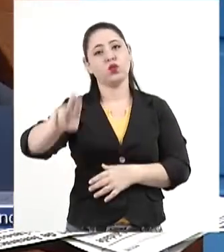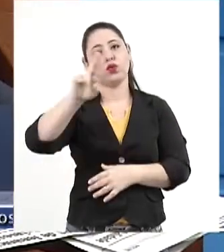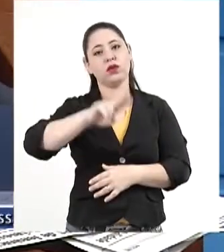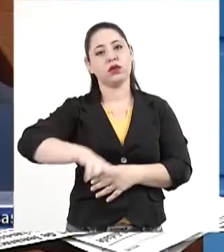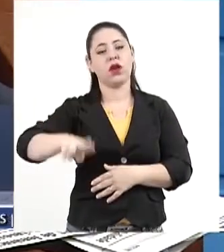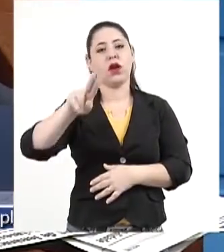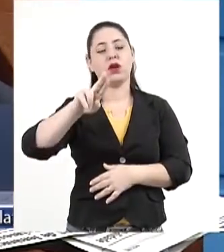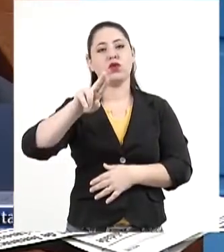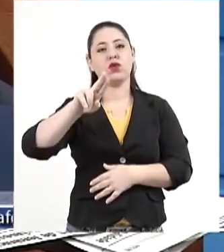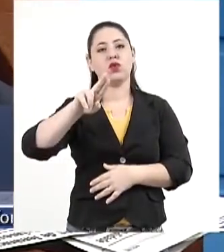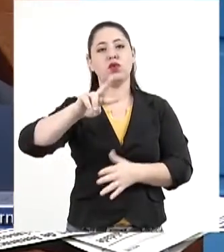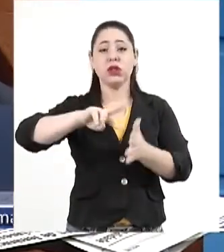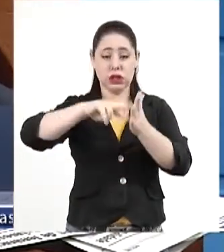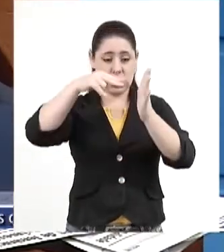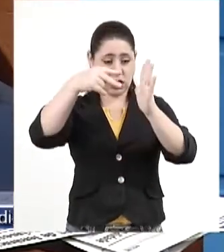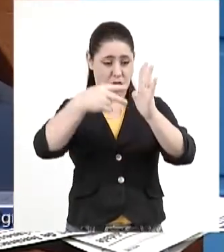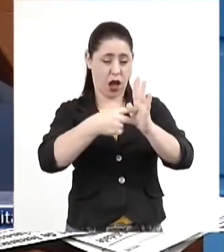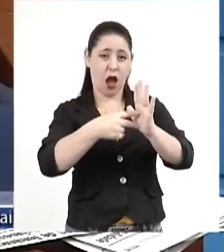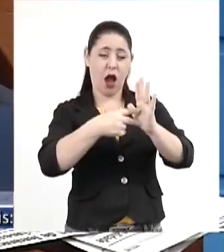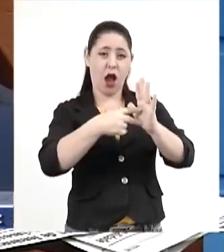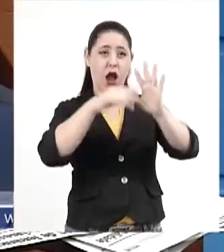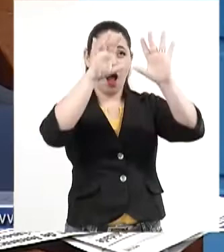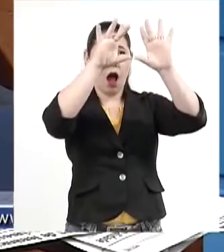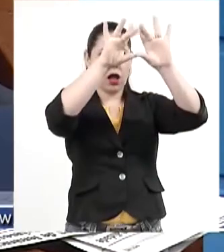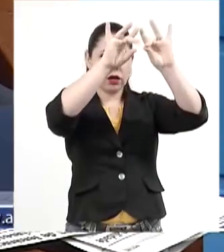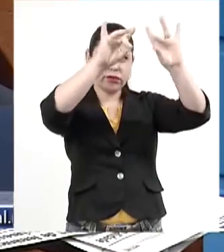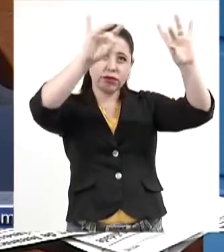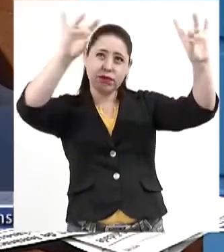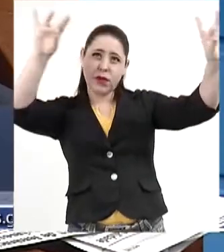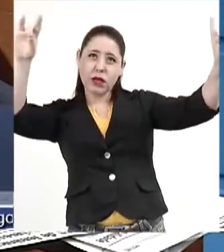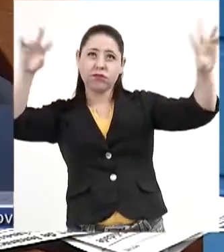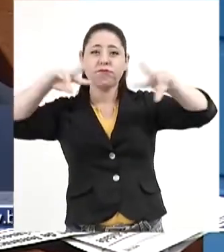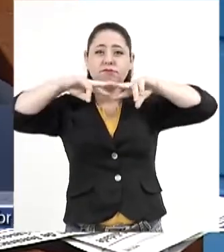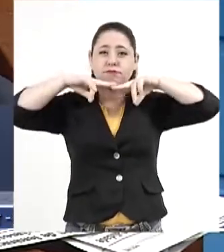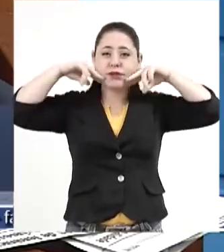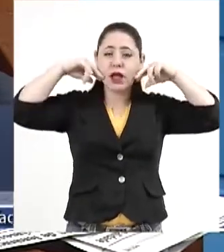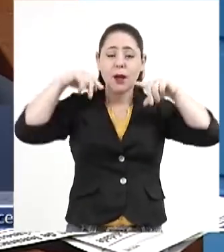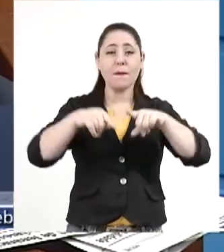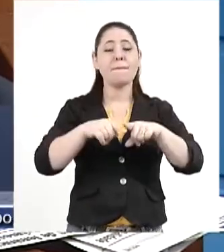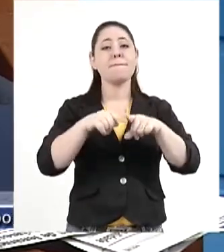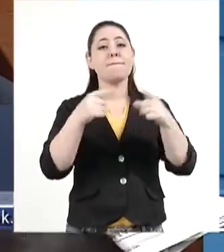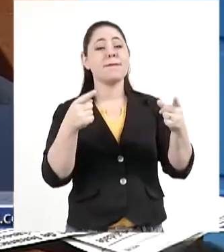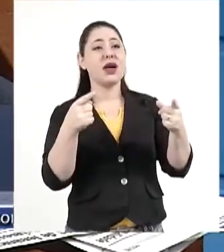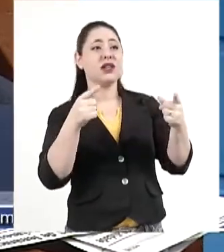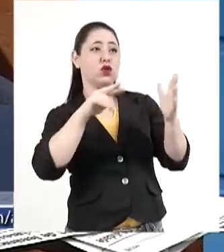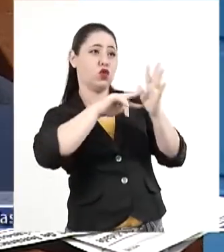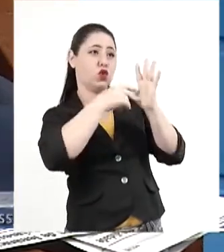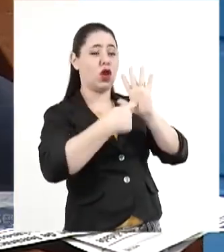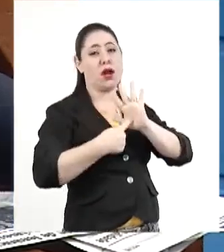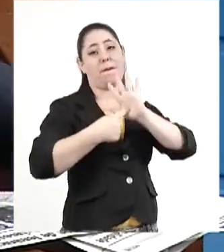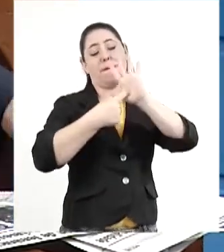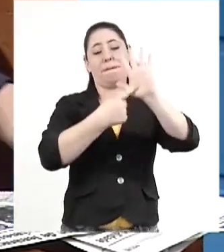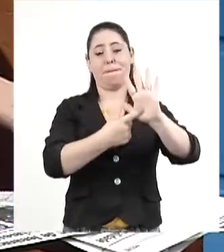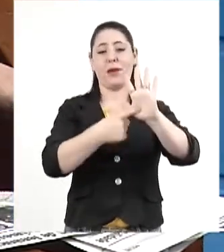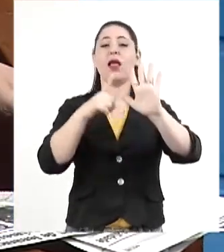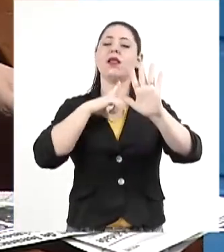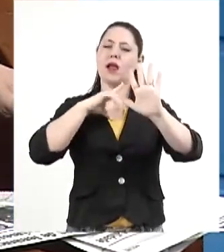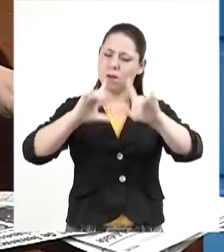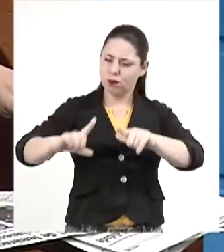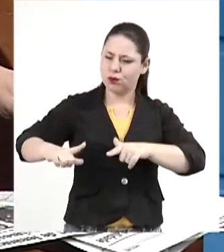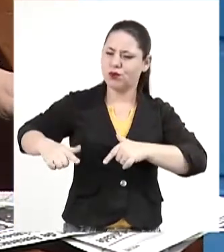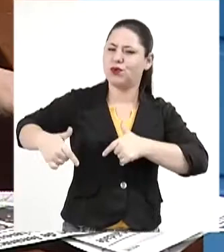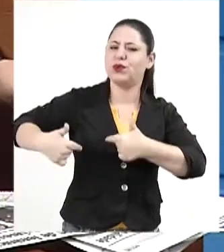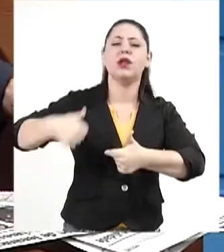o símbolo da calcinha, do varal de calcinhas, mas por trás deste símbolo tem toda uma luta